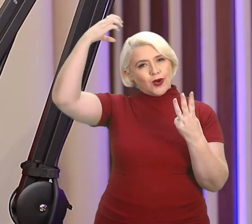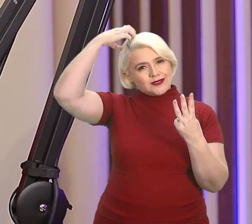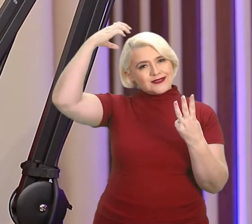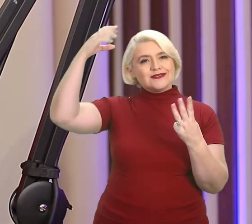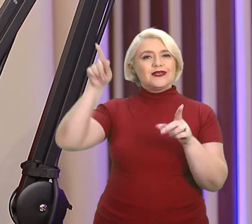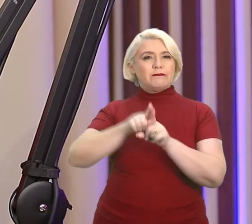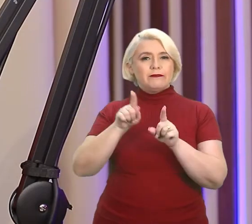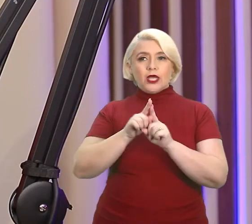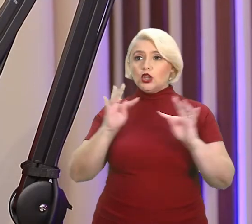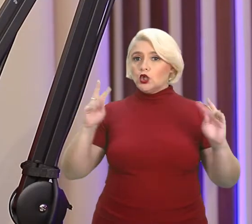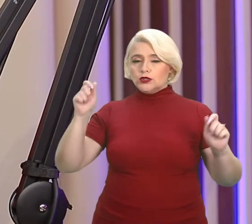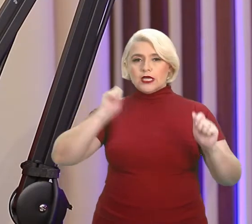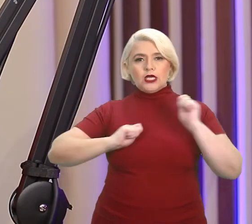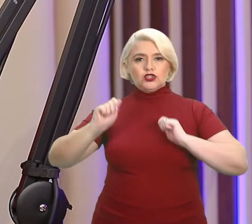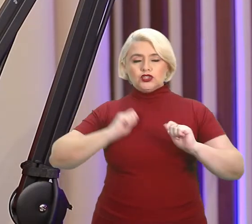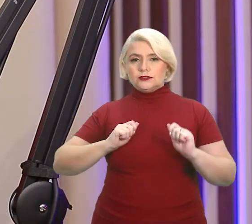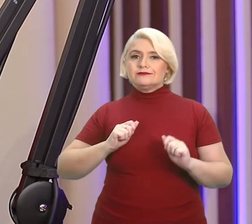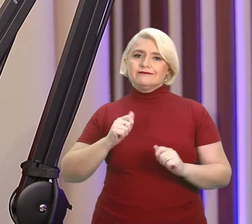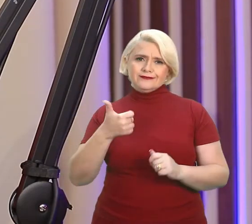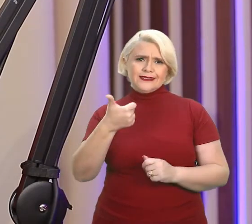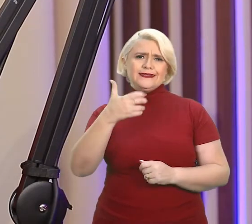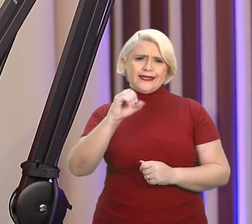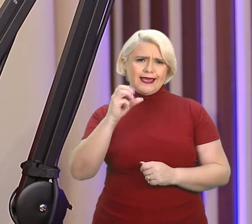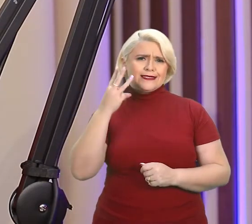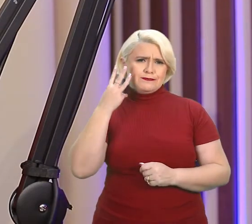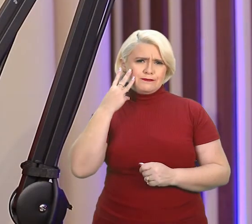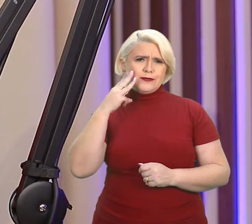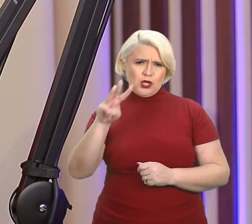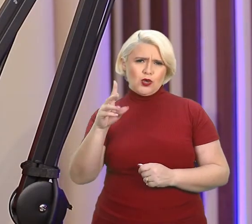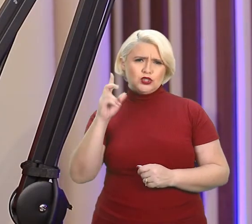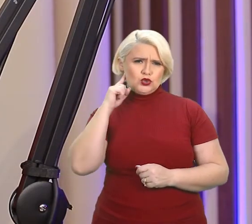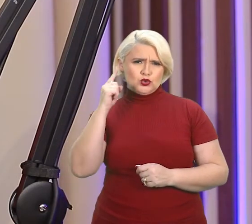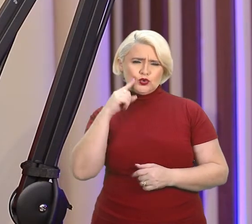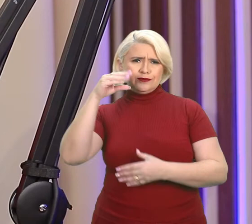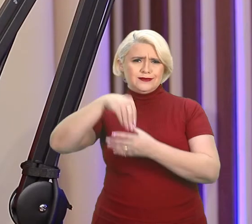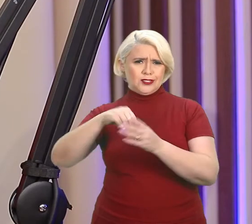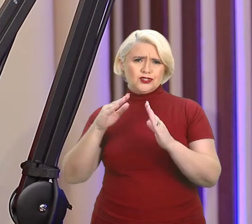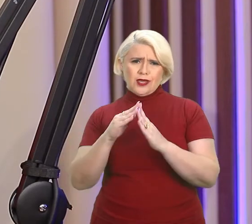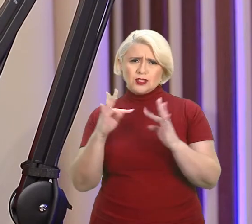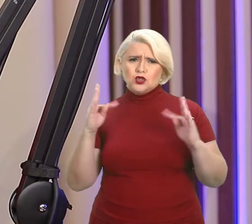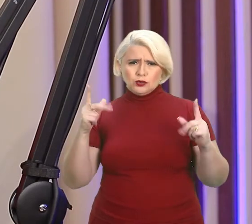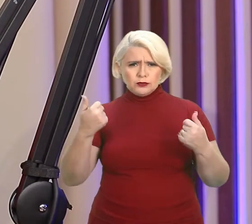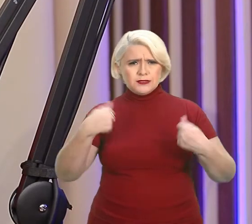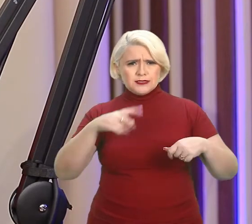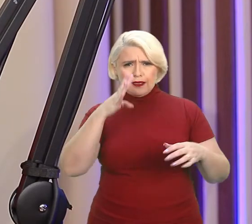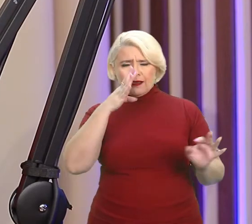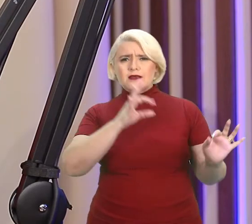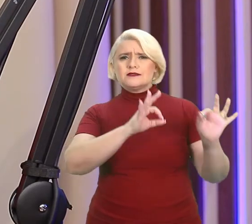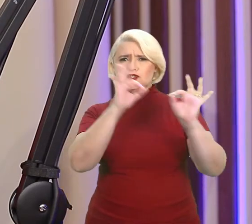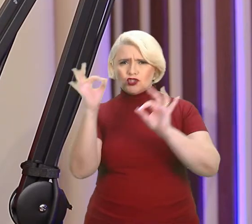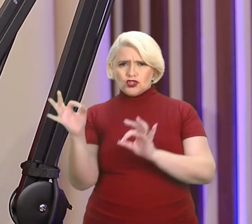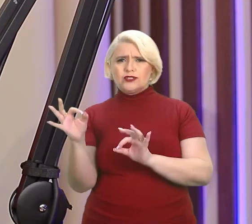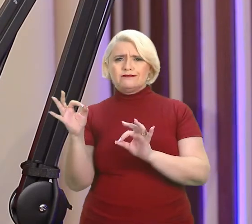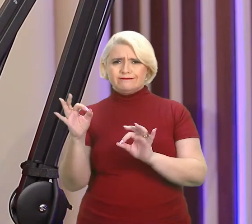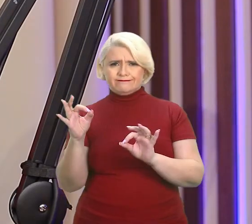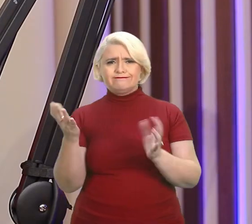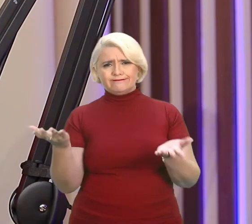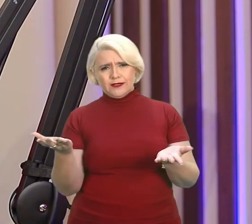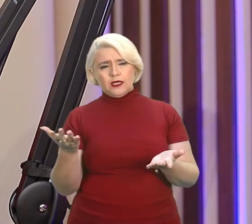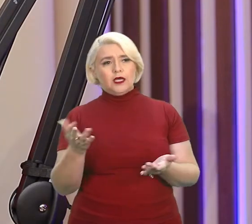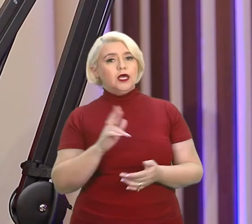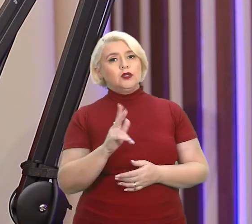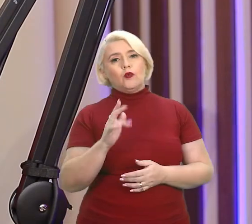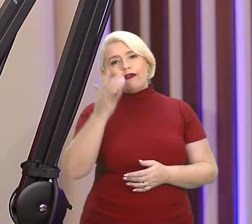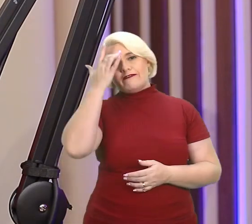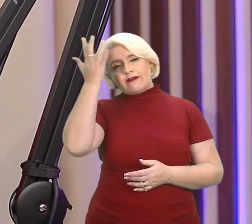eles viram a necessidade, 10 milhões de surdos no Brasil, todo mundo dentro de casa, né, Antônio? Então, não era uma coisa que